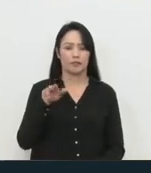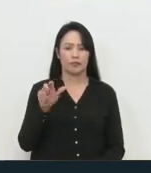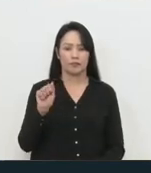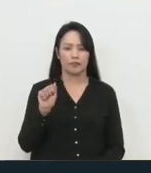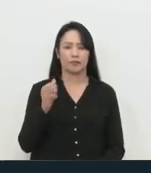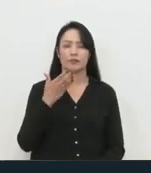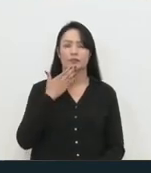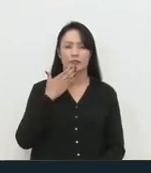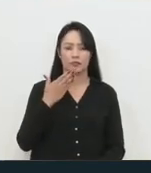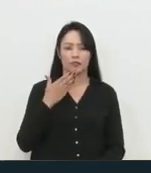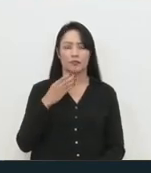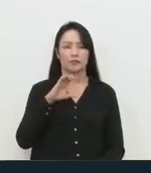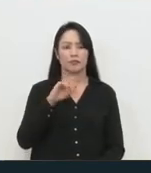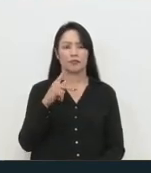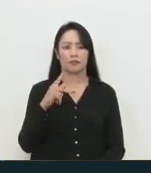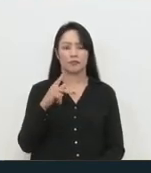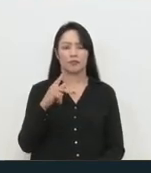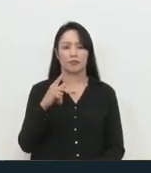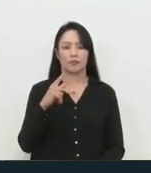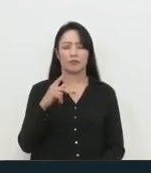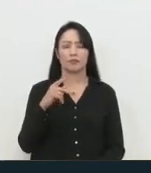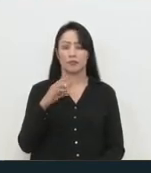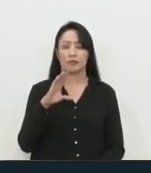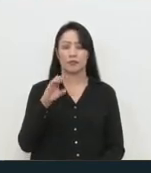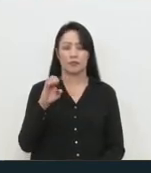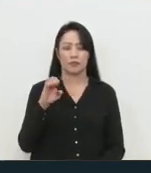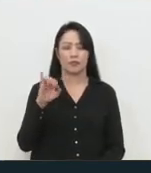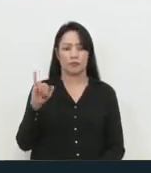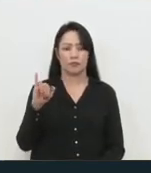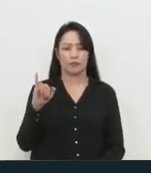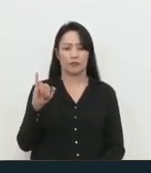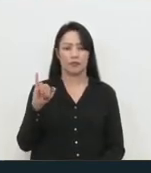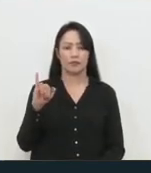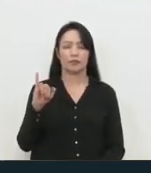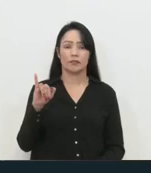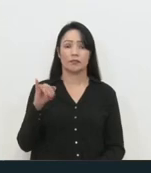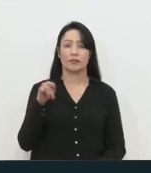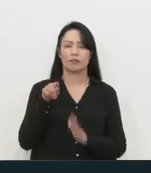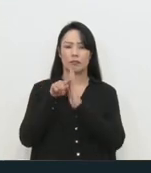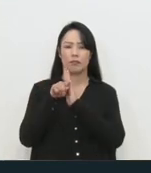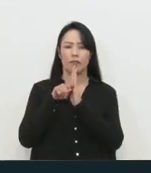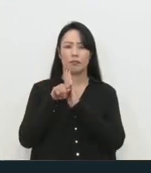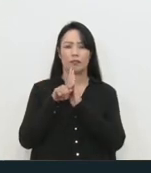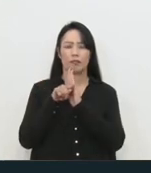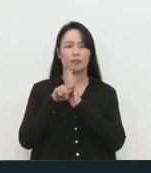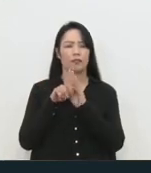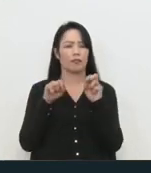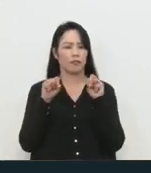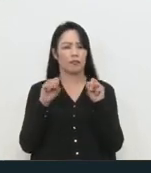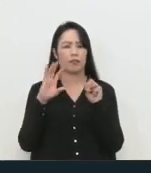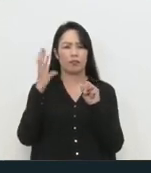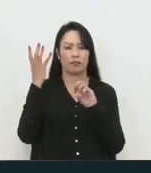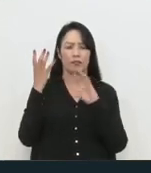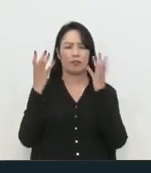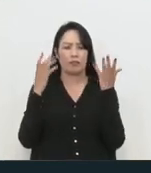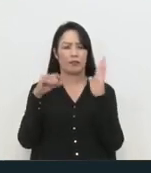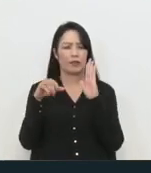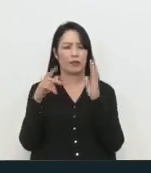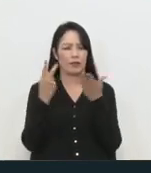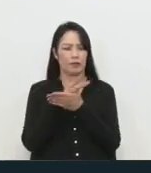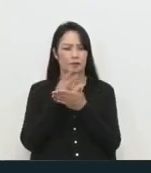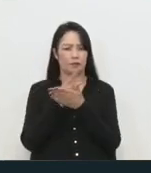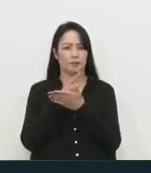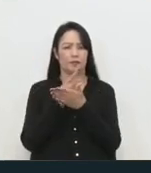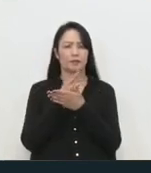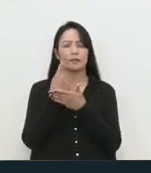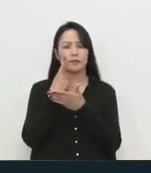a abertura de uma comissão especial de inquérito CEI para apurar possíveis ocorrências de regularidades no registro da